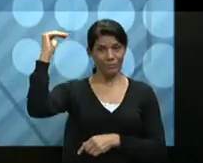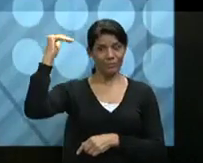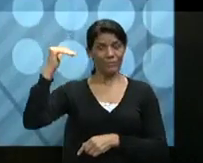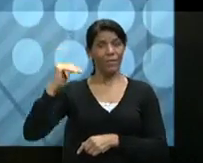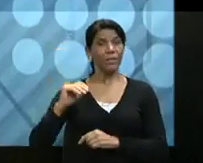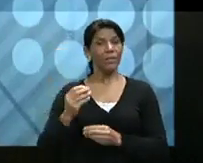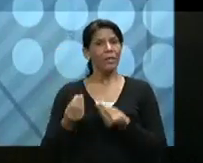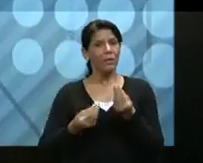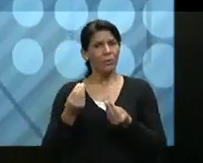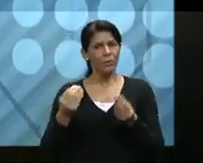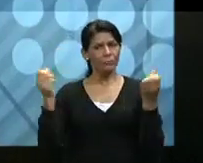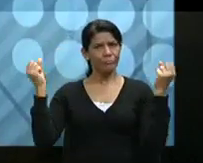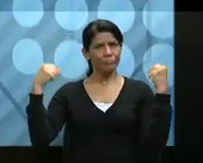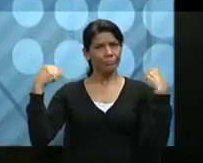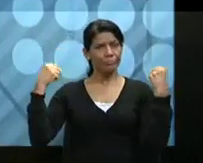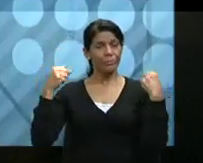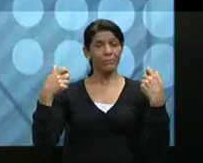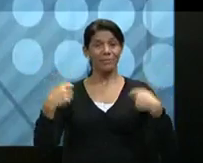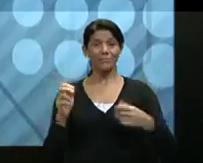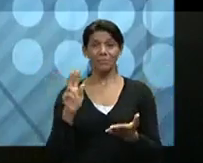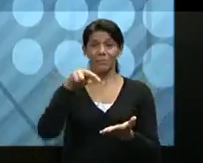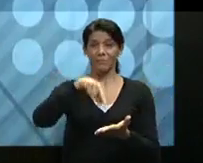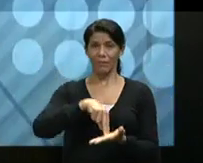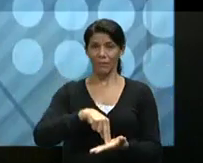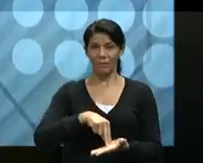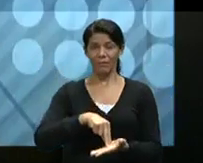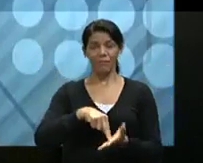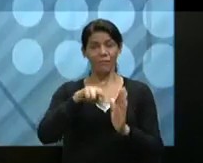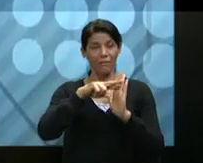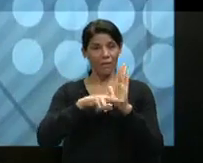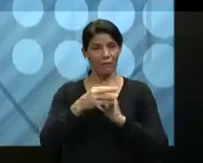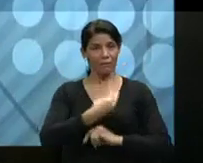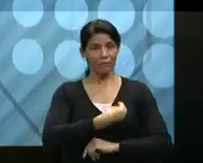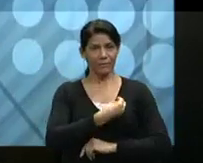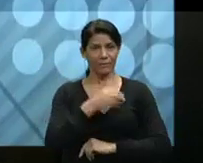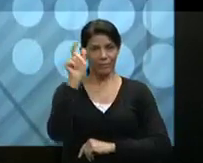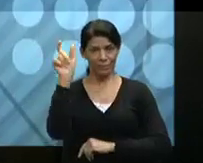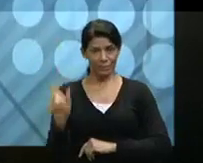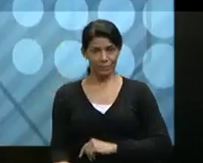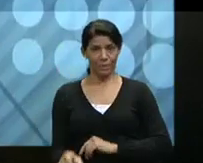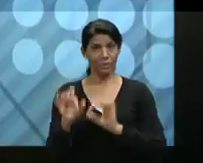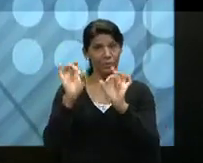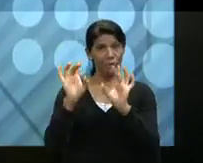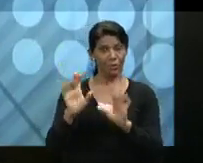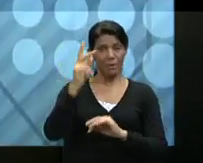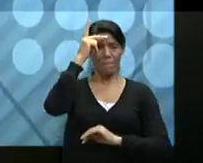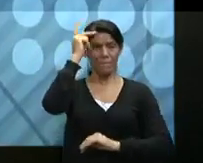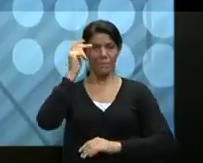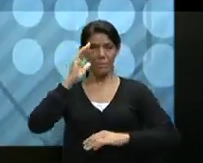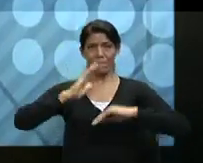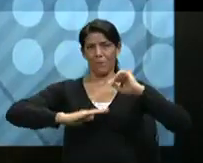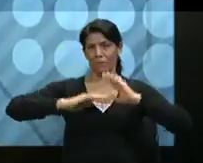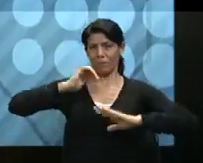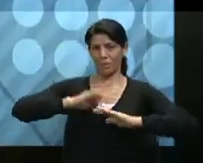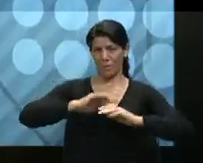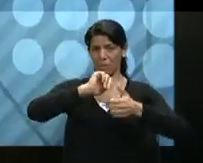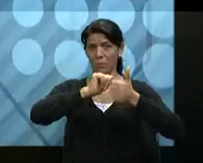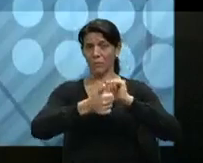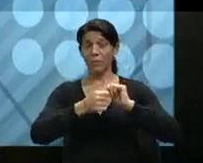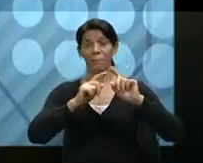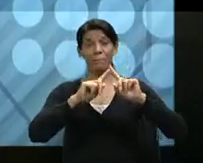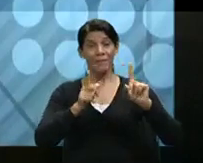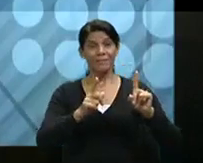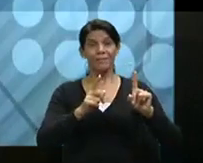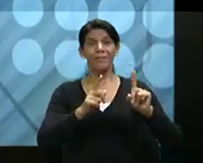fazer parte da rotina de vida dessas pessoas, e não necessariamente para aquele que é apenas atleta, né, ou quem já tem problema de